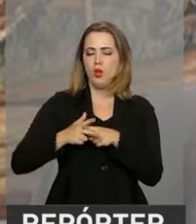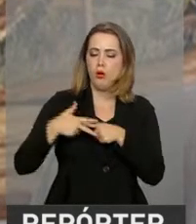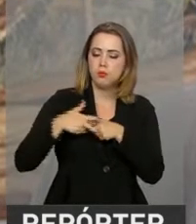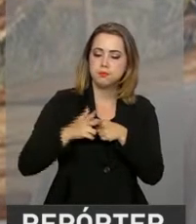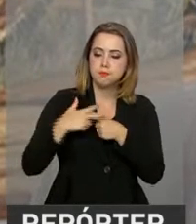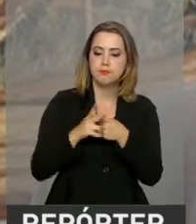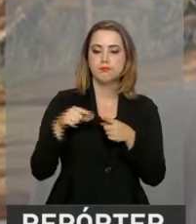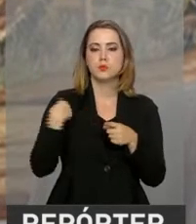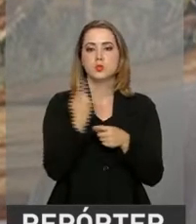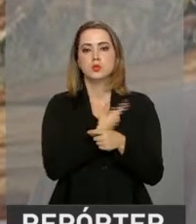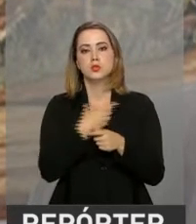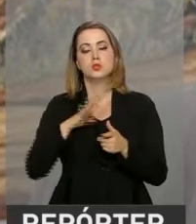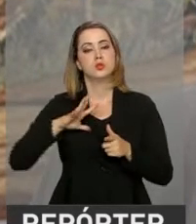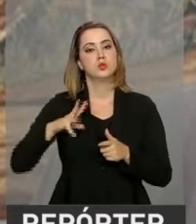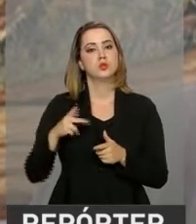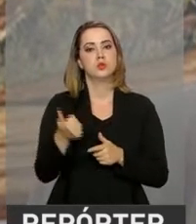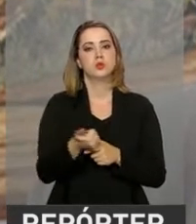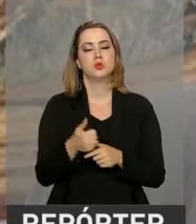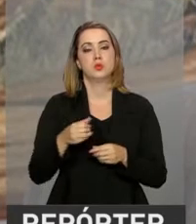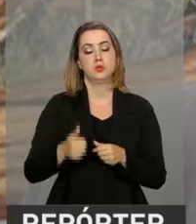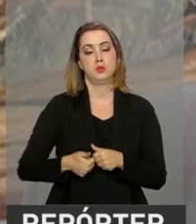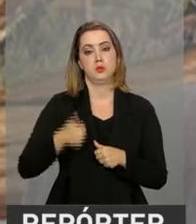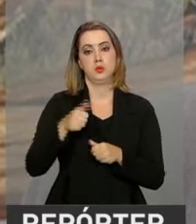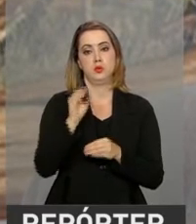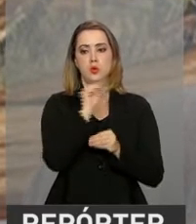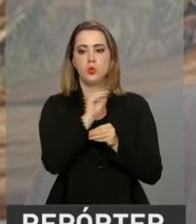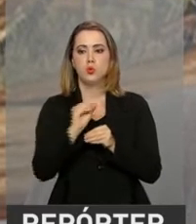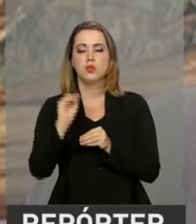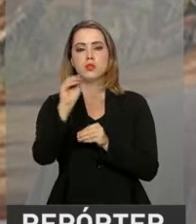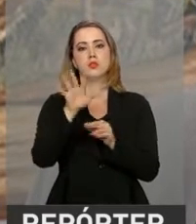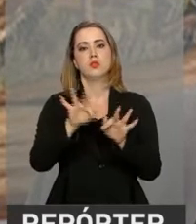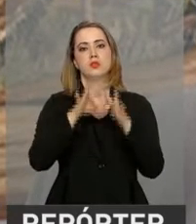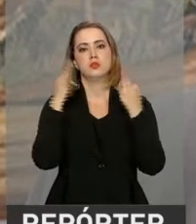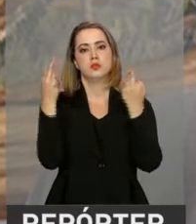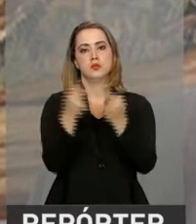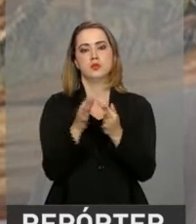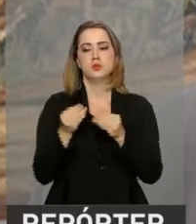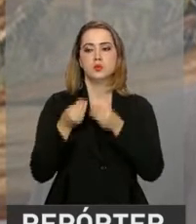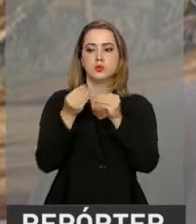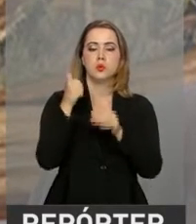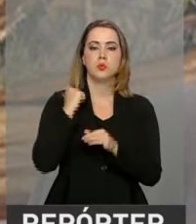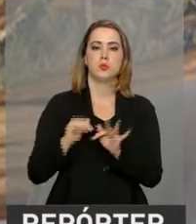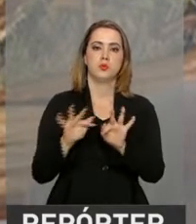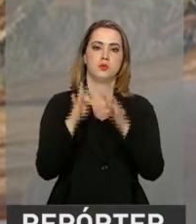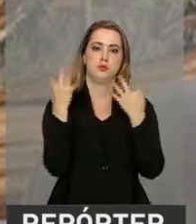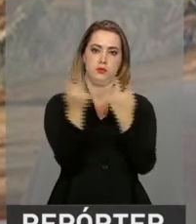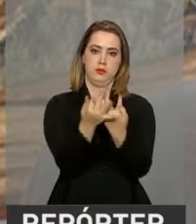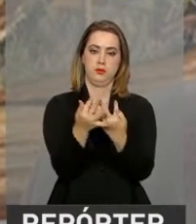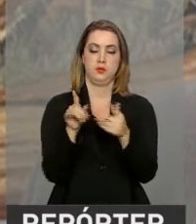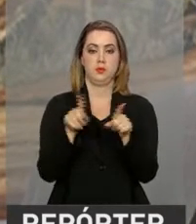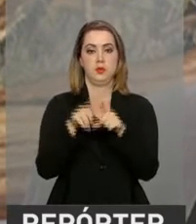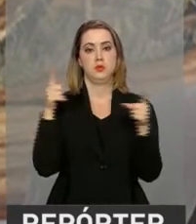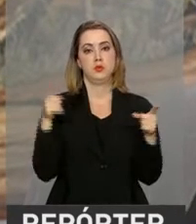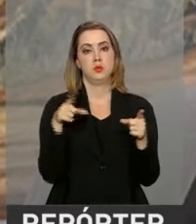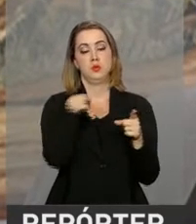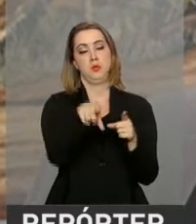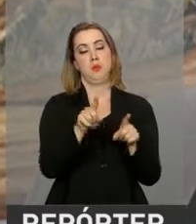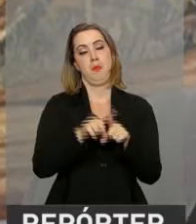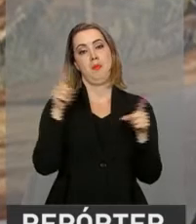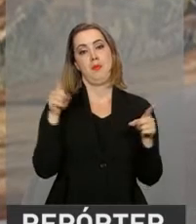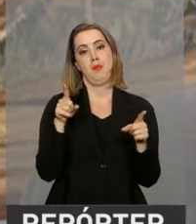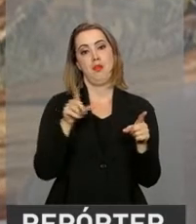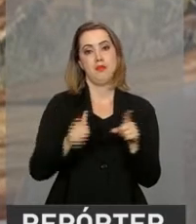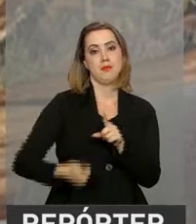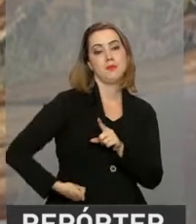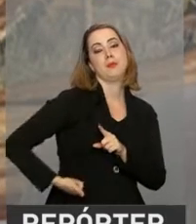queremos, de todas as formas, garantir a rede de proteção social, garantir o Bolsa Família, mas com um Bolsa Família com